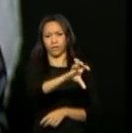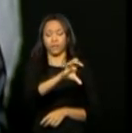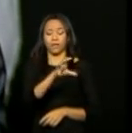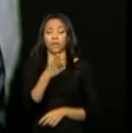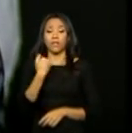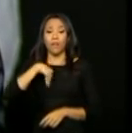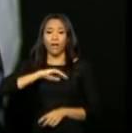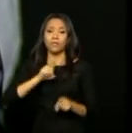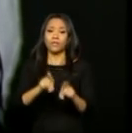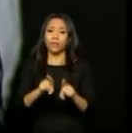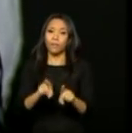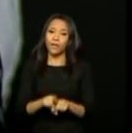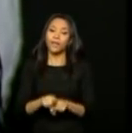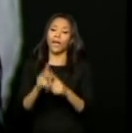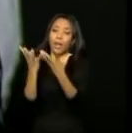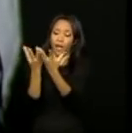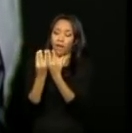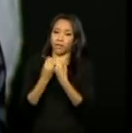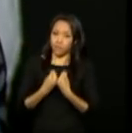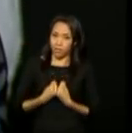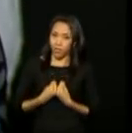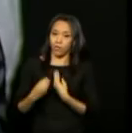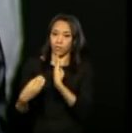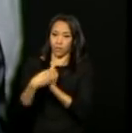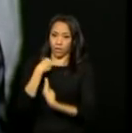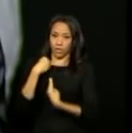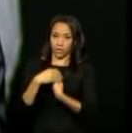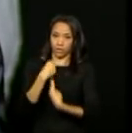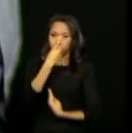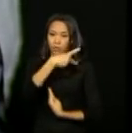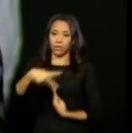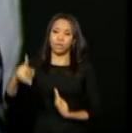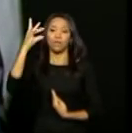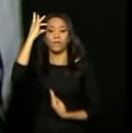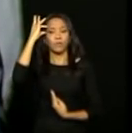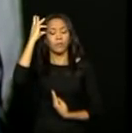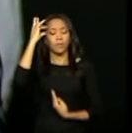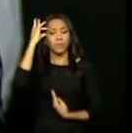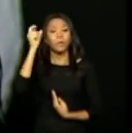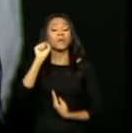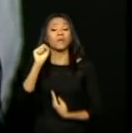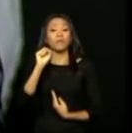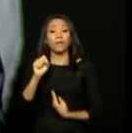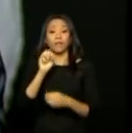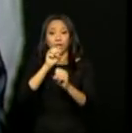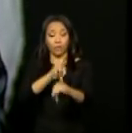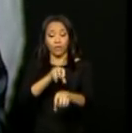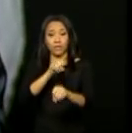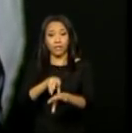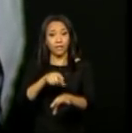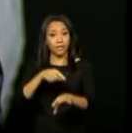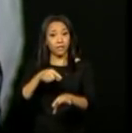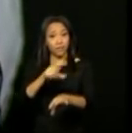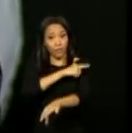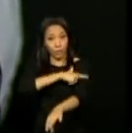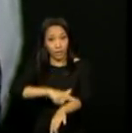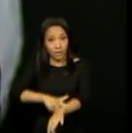recebemos a sinalização da presidenta da República de que a educação é a grande prioridade desse seu novo